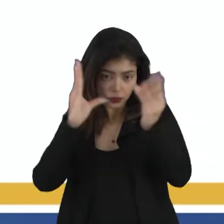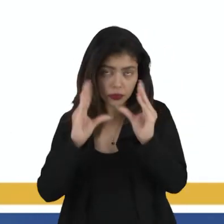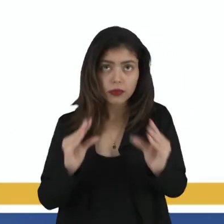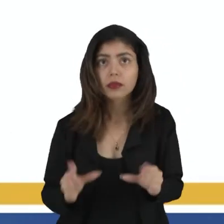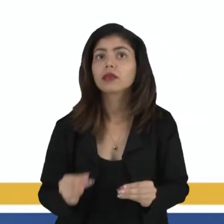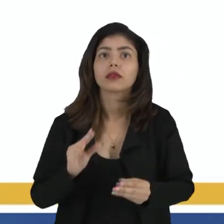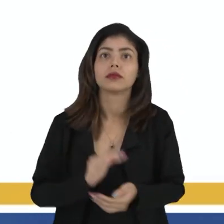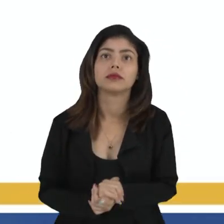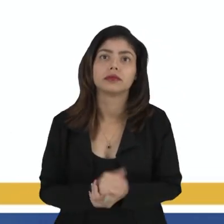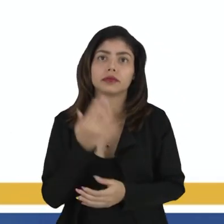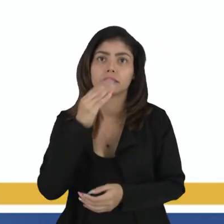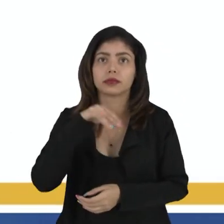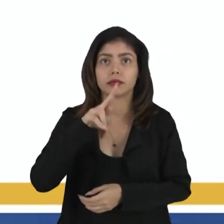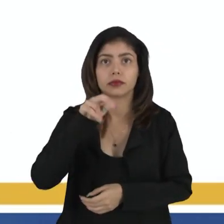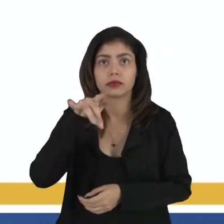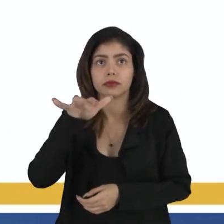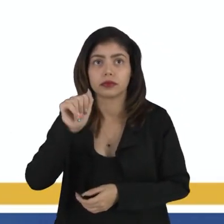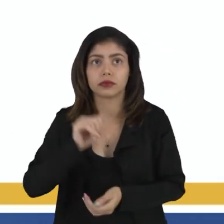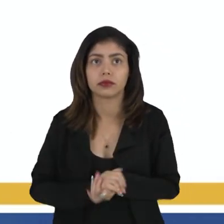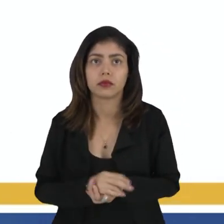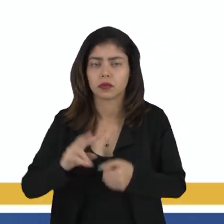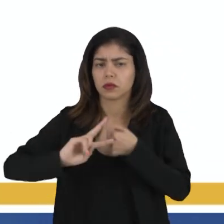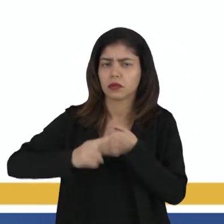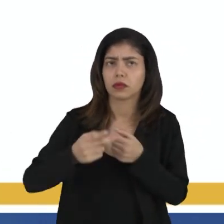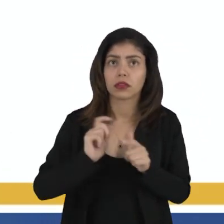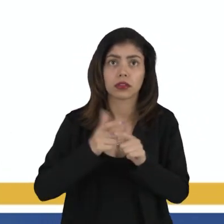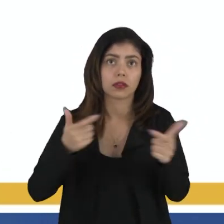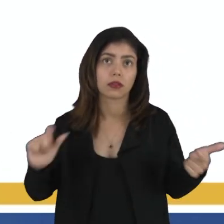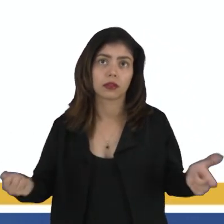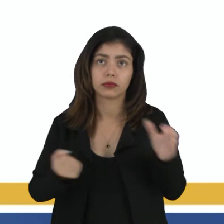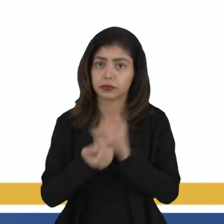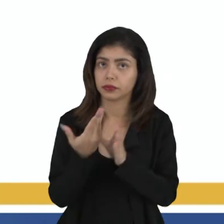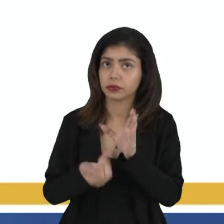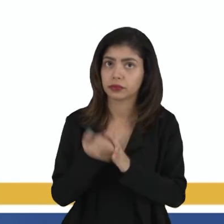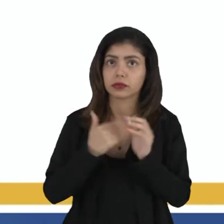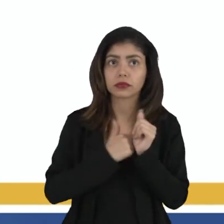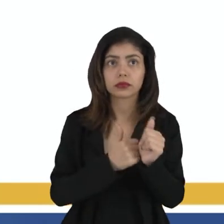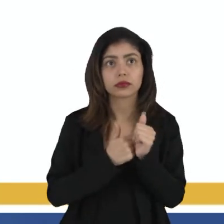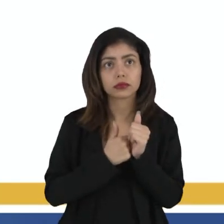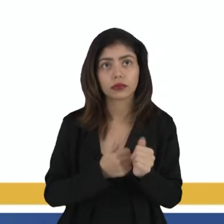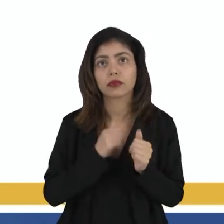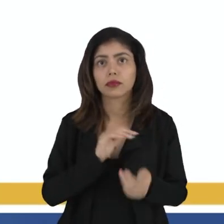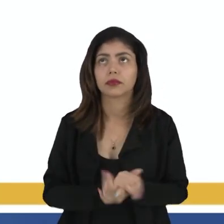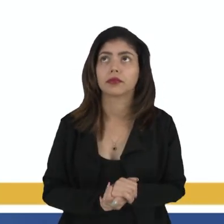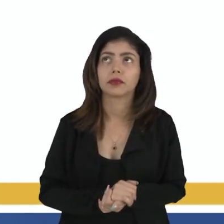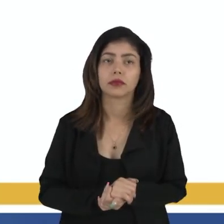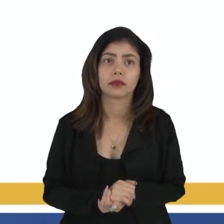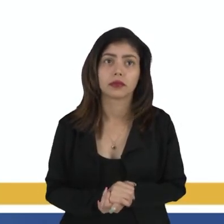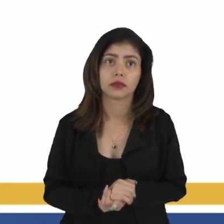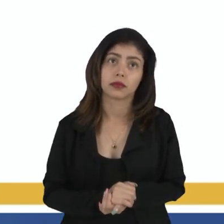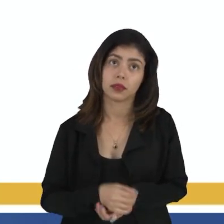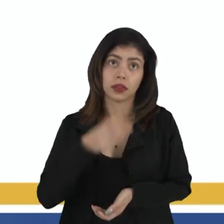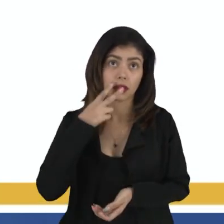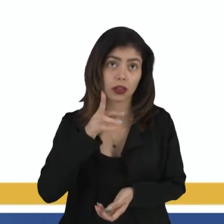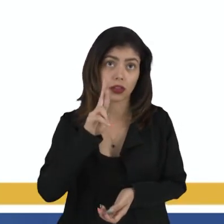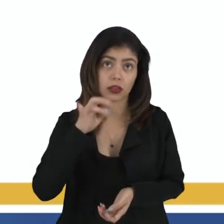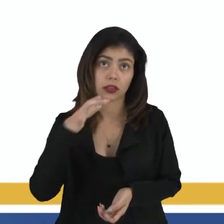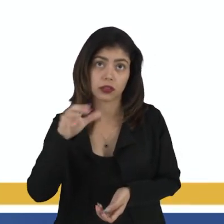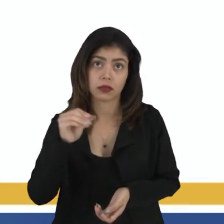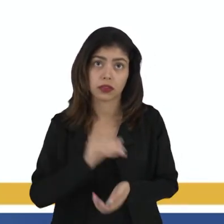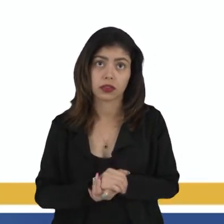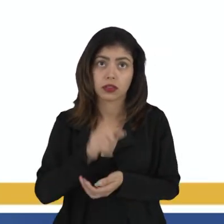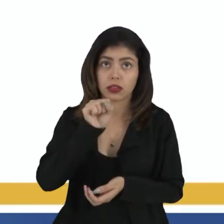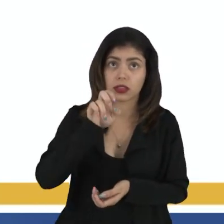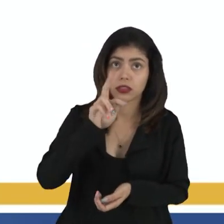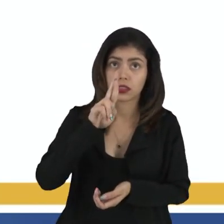do artesanato pela manufatura e o consequente aumento da produção, acompanhado pelo recrudescimento